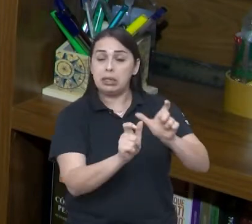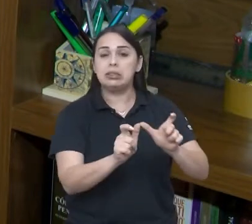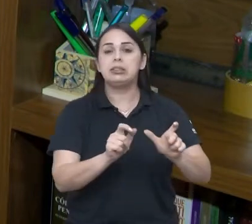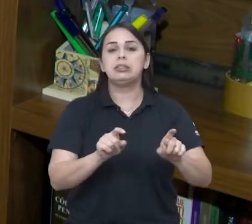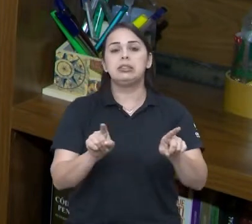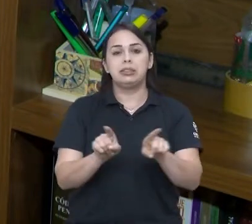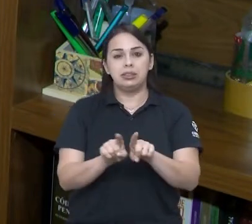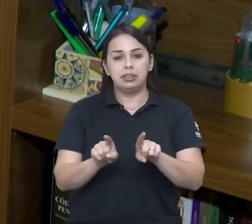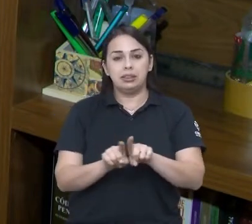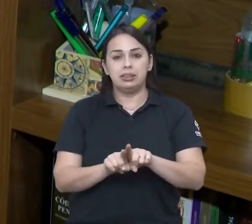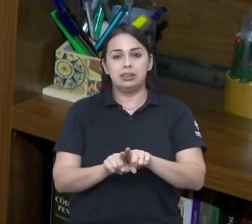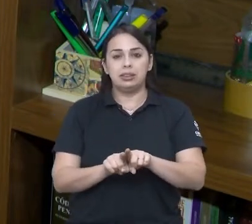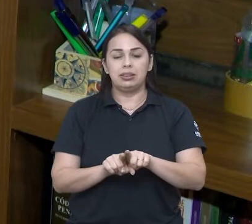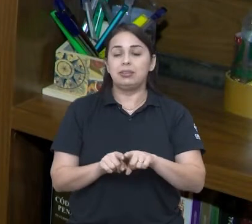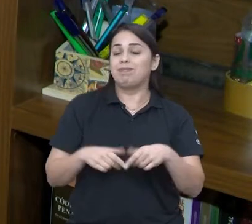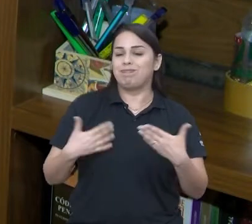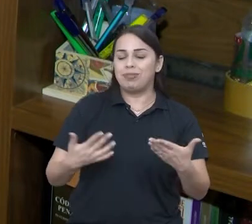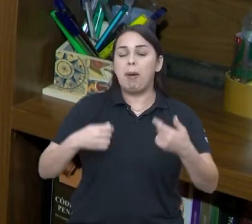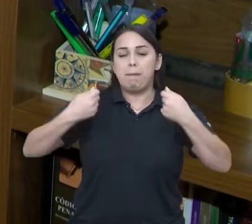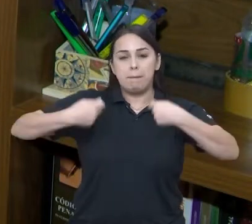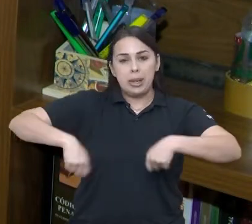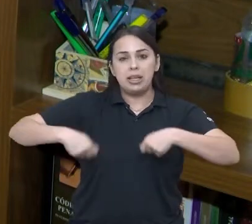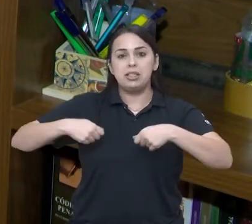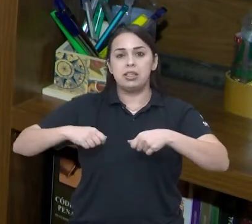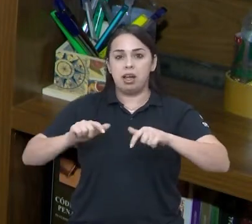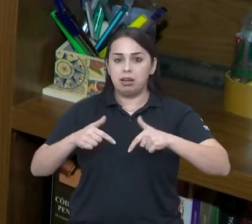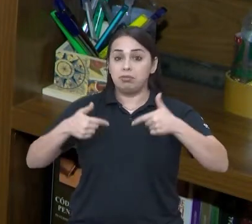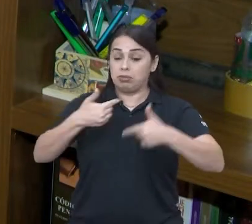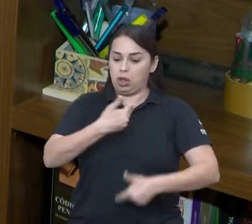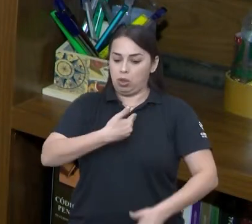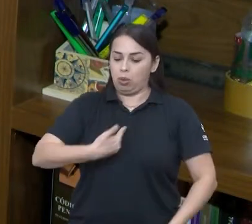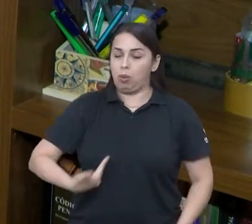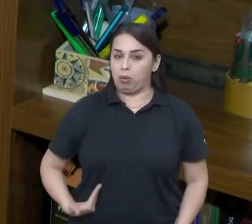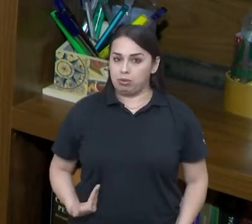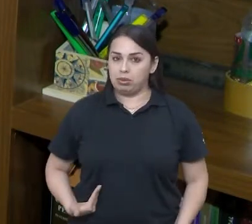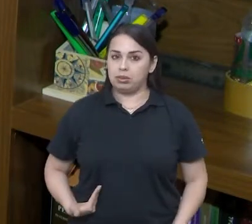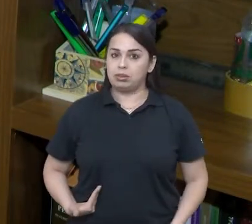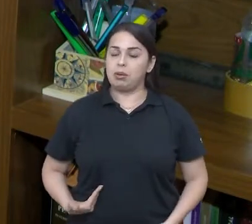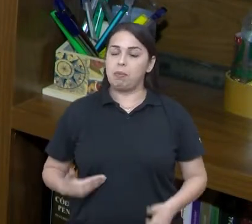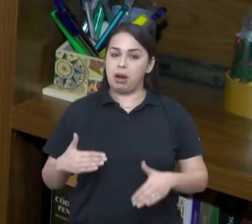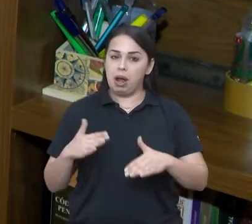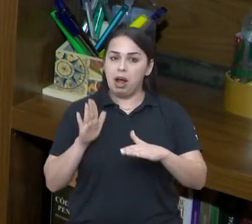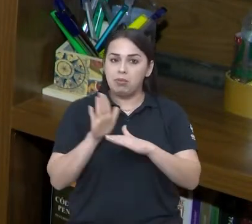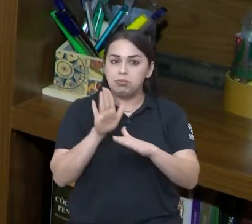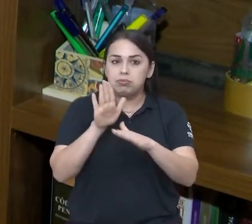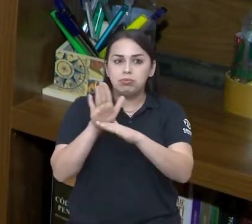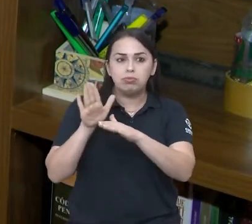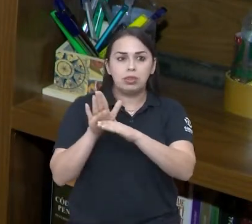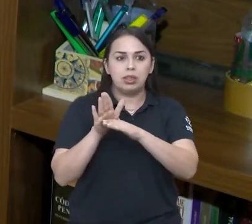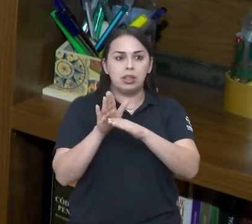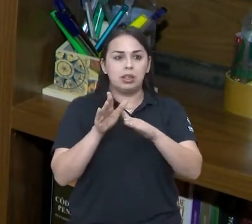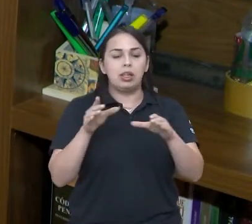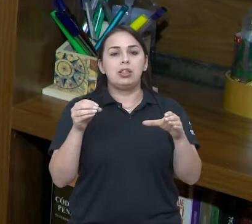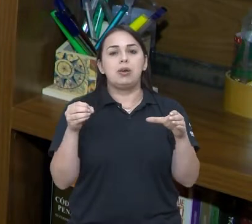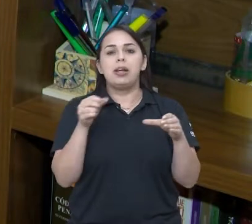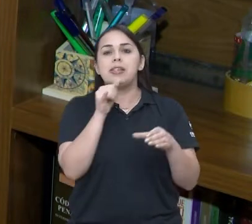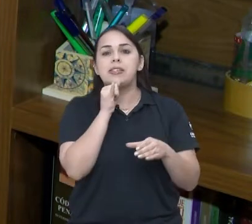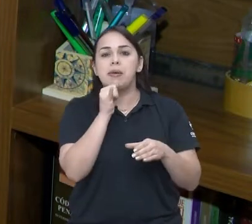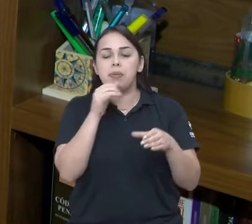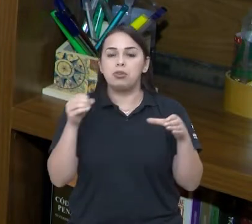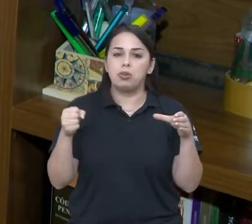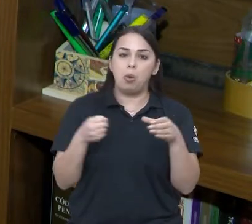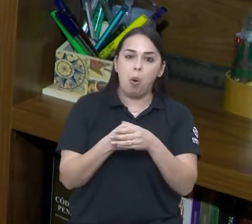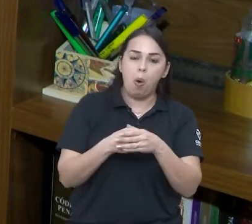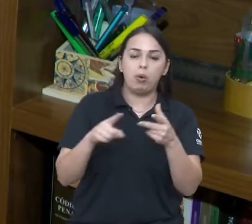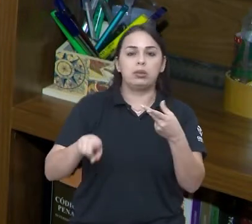e o povo negro, né? E é necessário políticas públicas para poder desenvolver políticas de